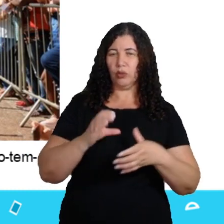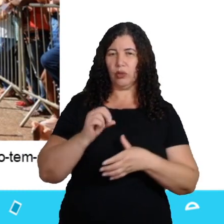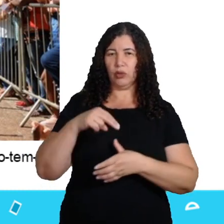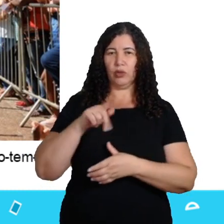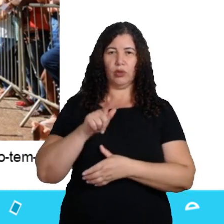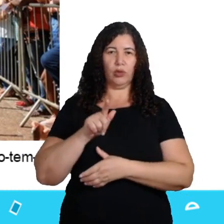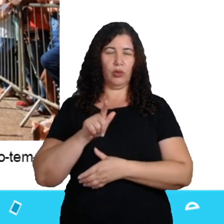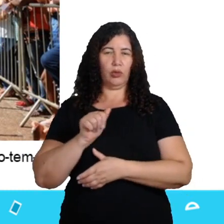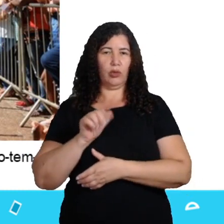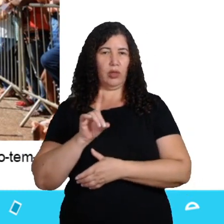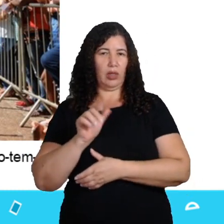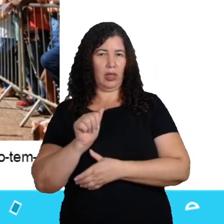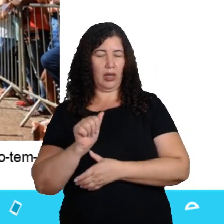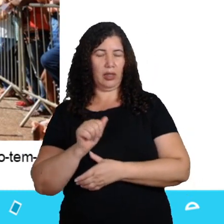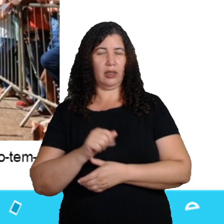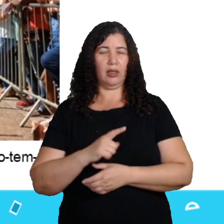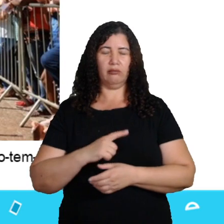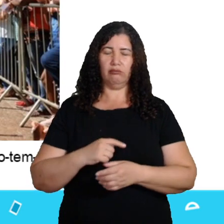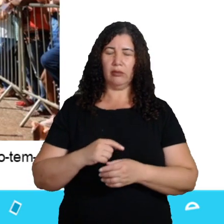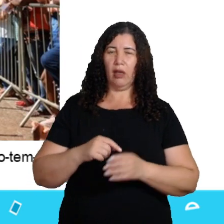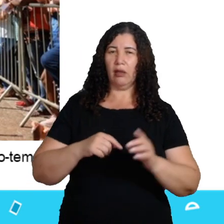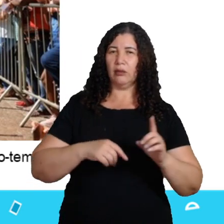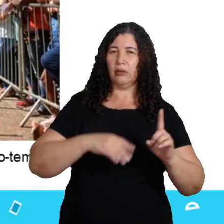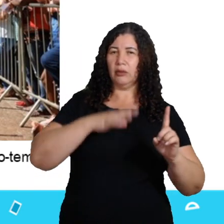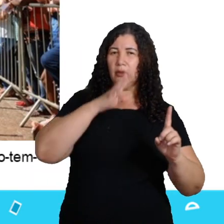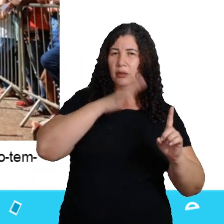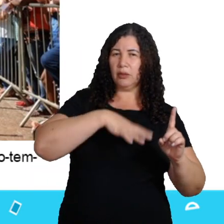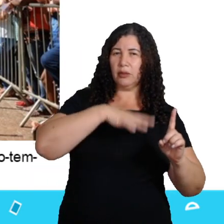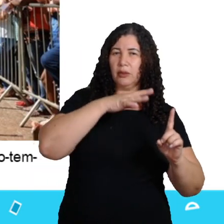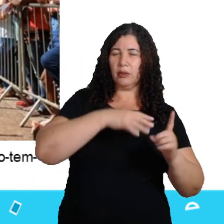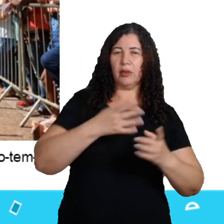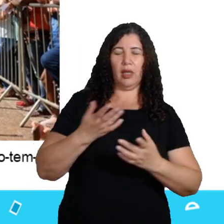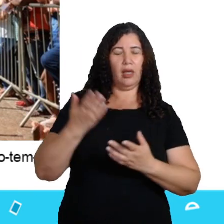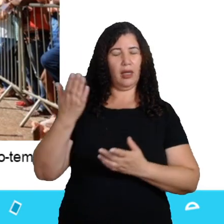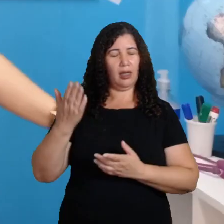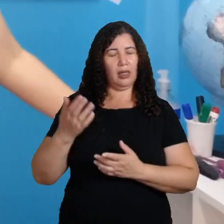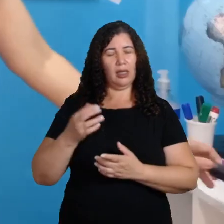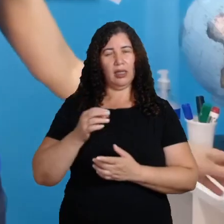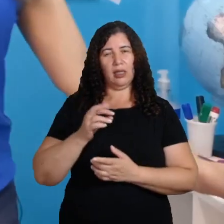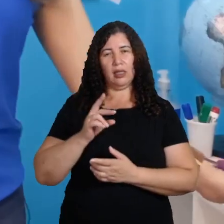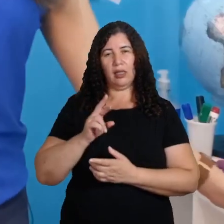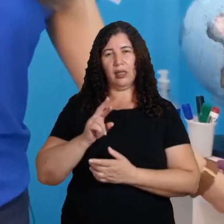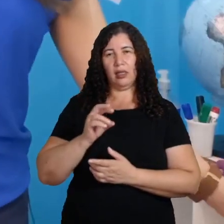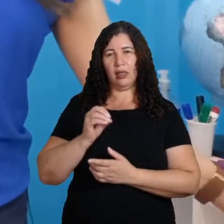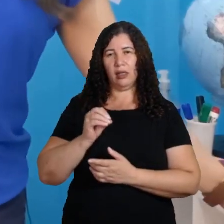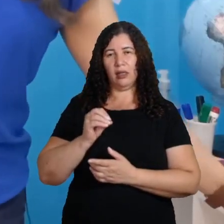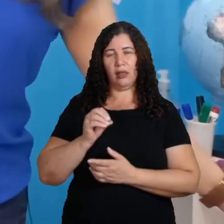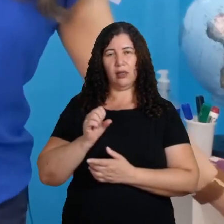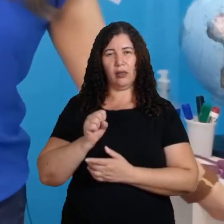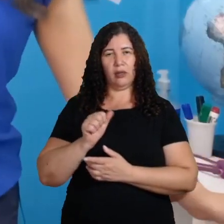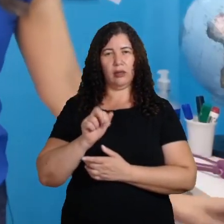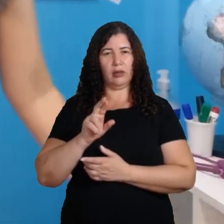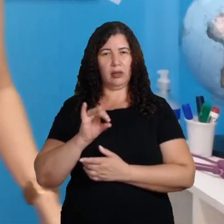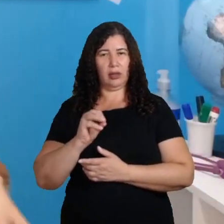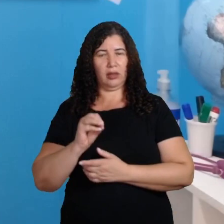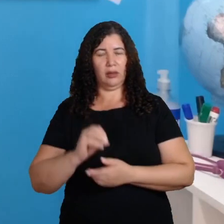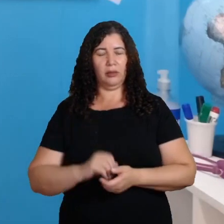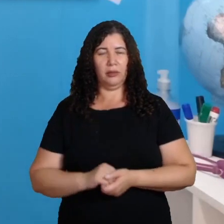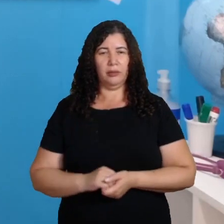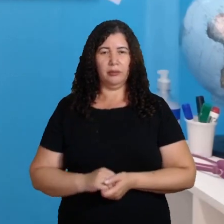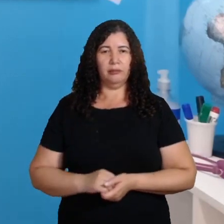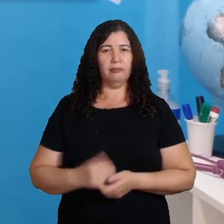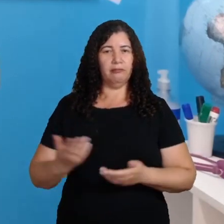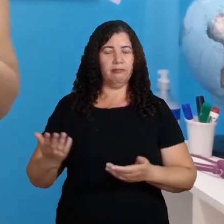aqui louvando Nossa Senhora do Rosário. Tudo bem? Quero falar um pouquinho agora com